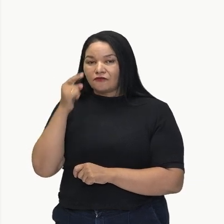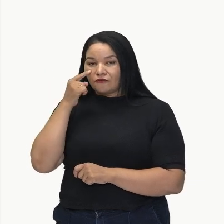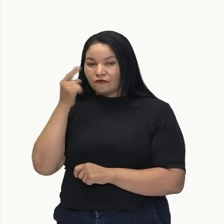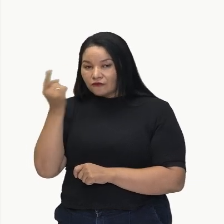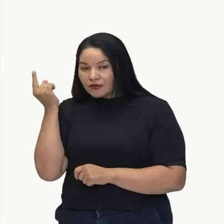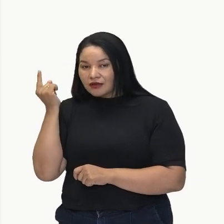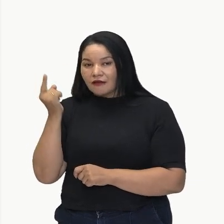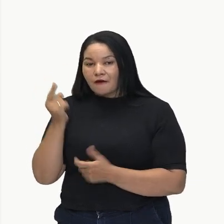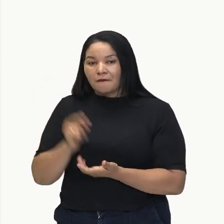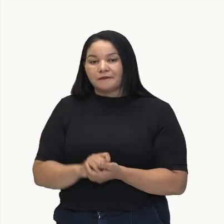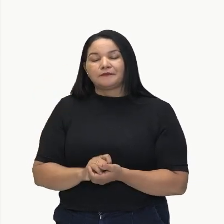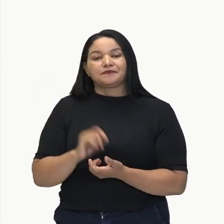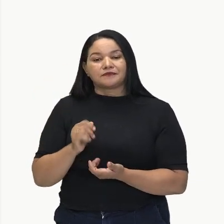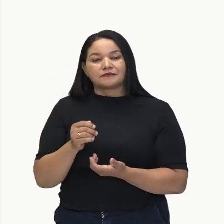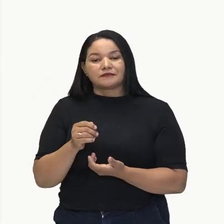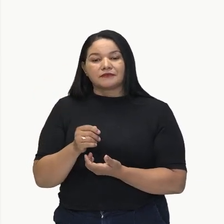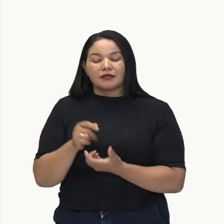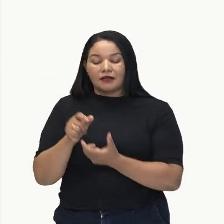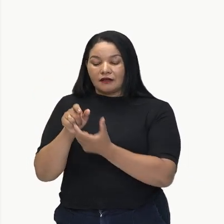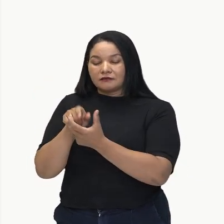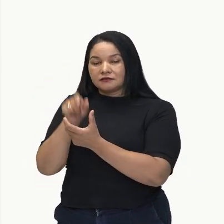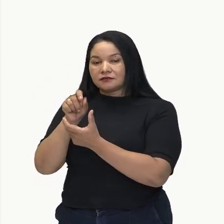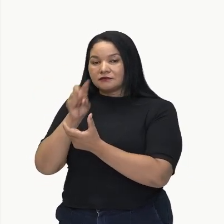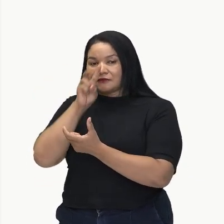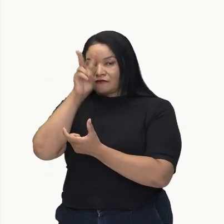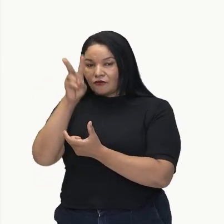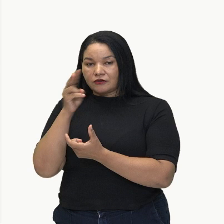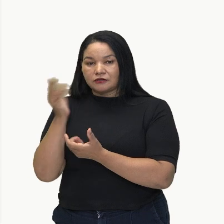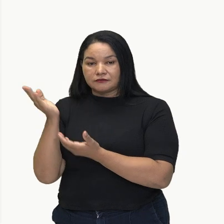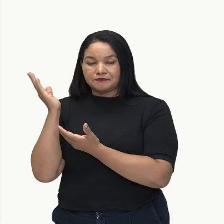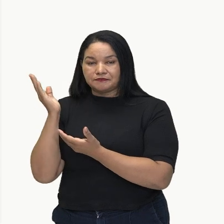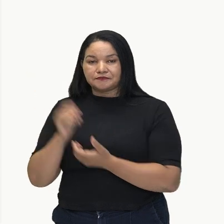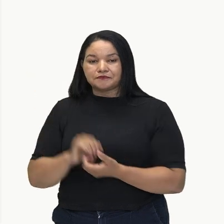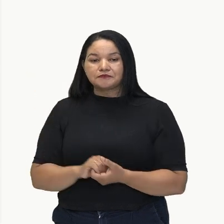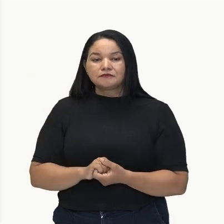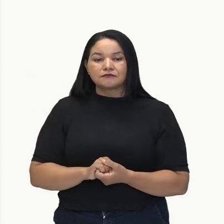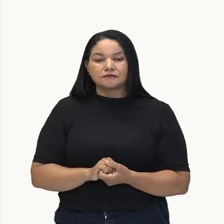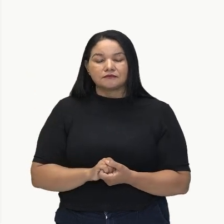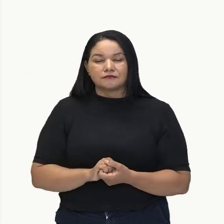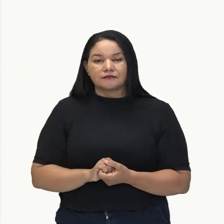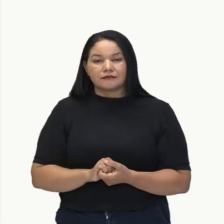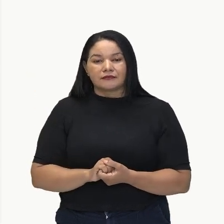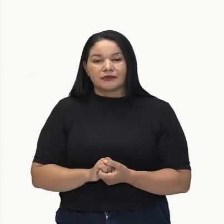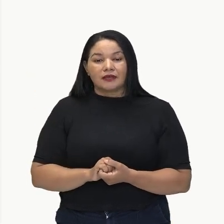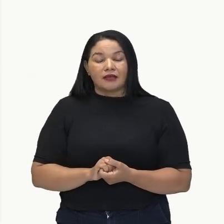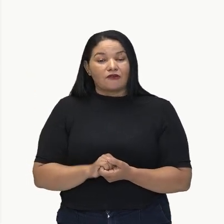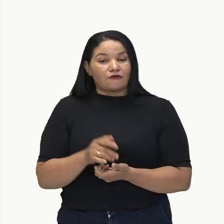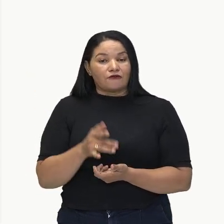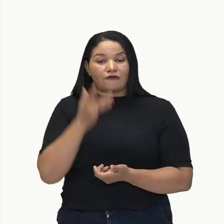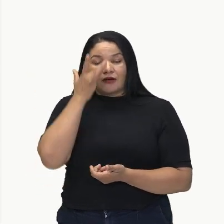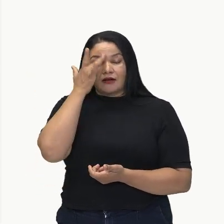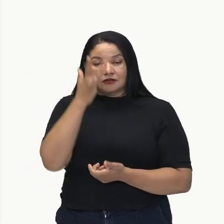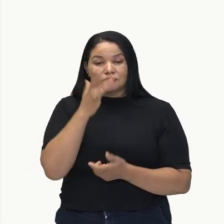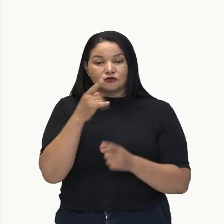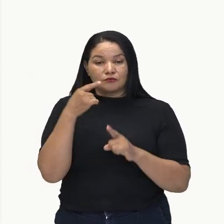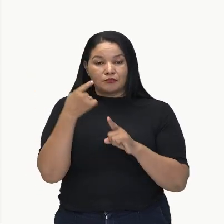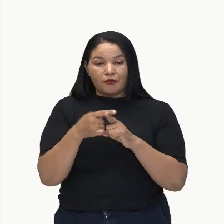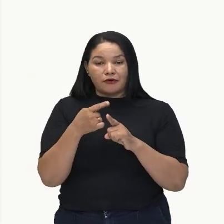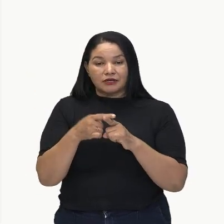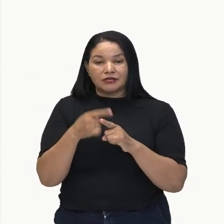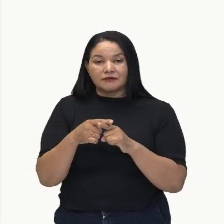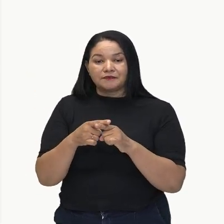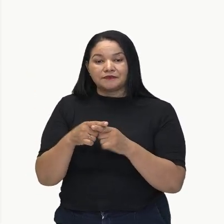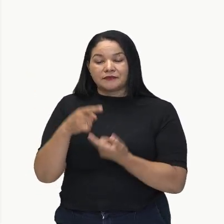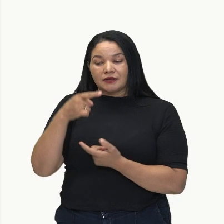aí oxígeno. Aqui fica fácil porque a sílaba já está acentuada.